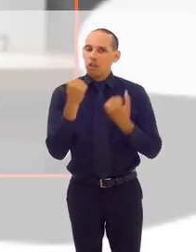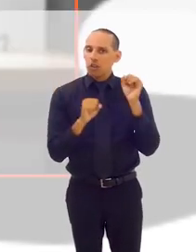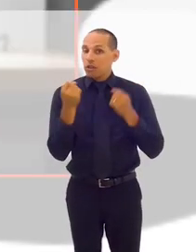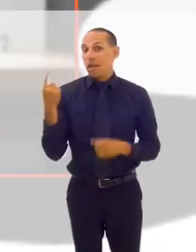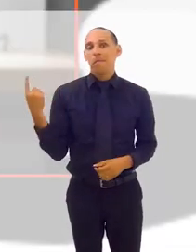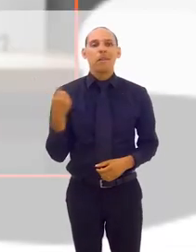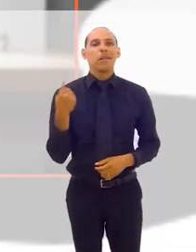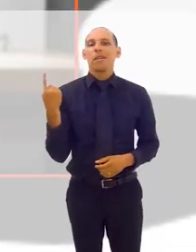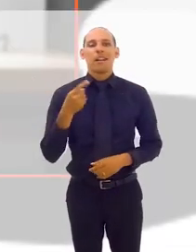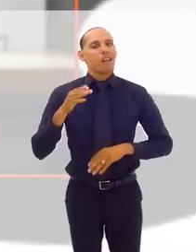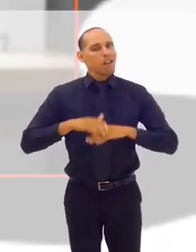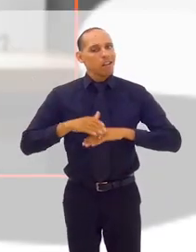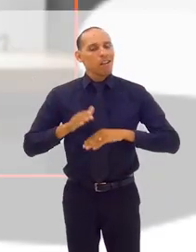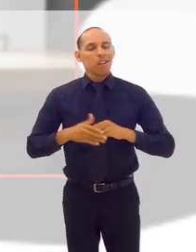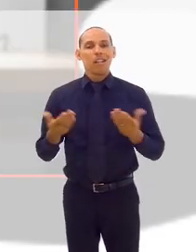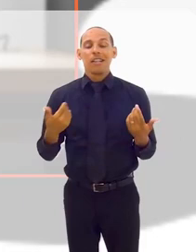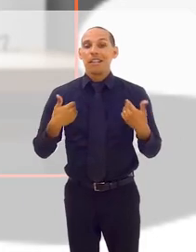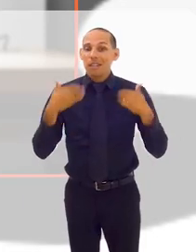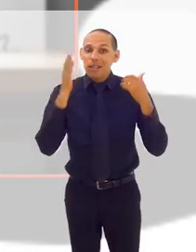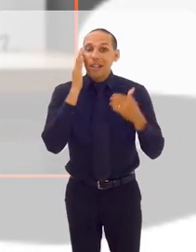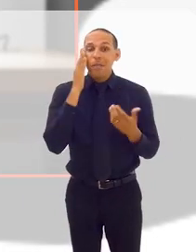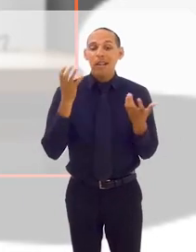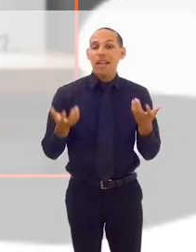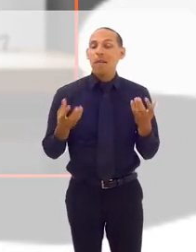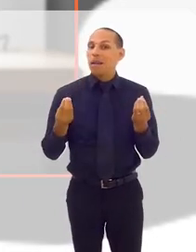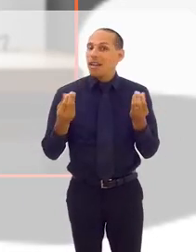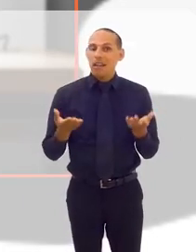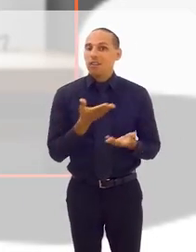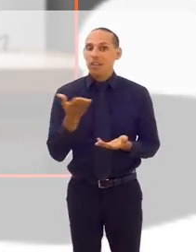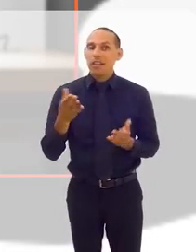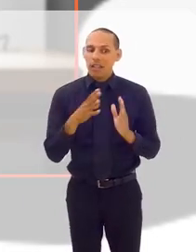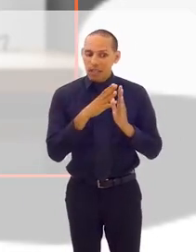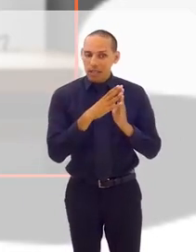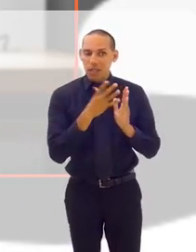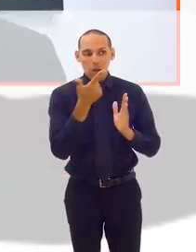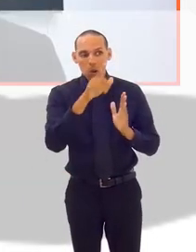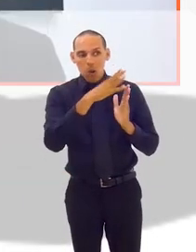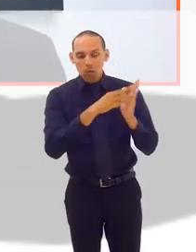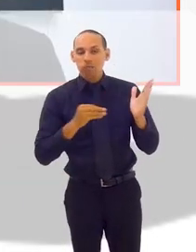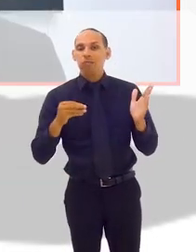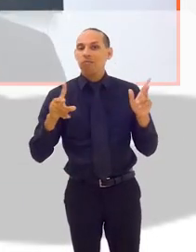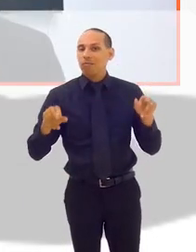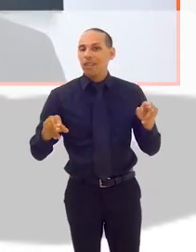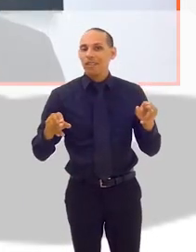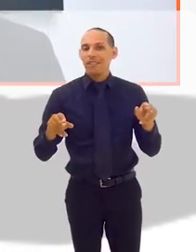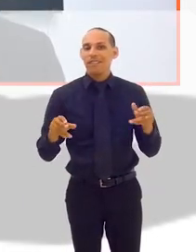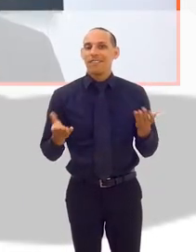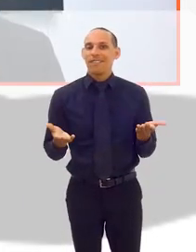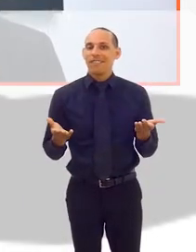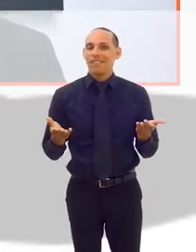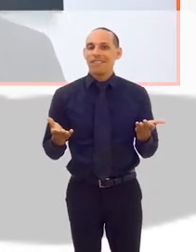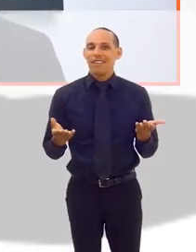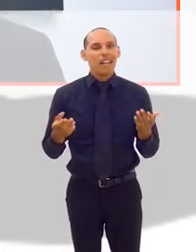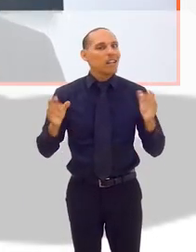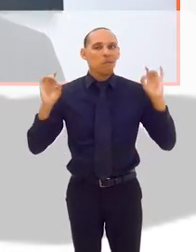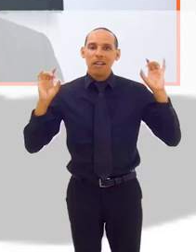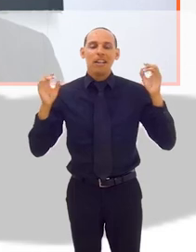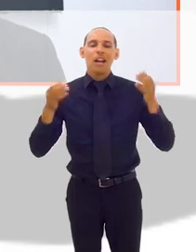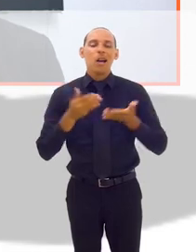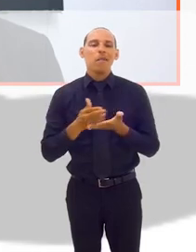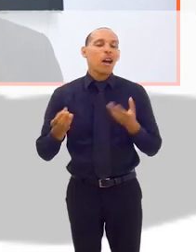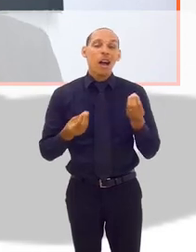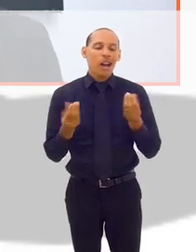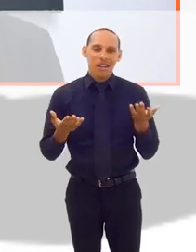a indústria pioneira que está fazendo isso. Então eu quero saber, sabe para quê? Para que vocês sirvam até de exemplo, porque isso então, é um assunto sensacional. Como